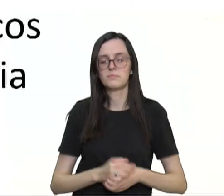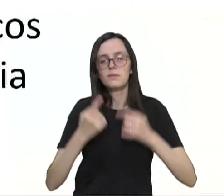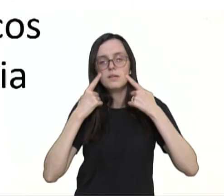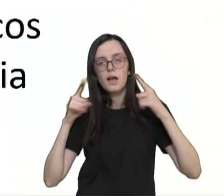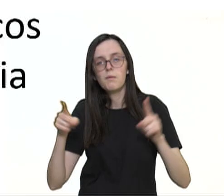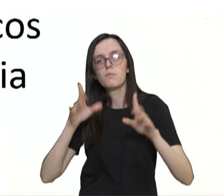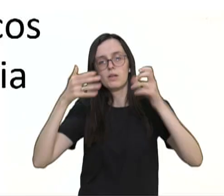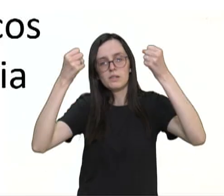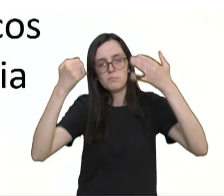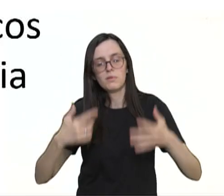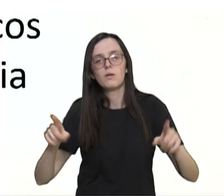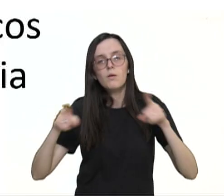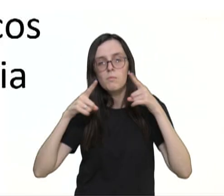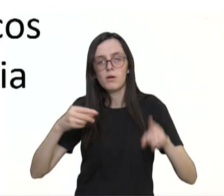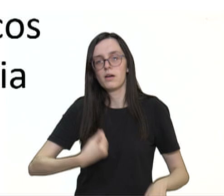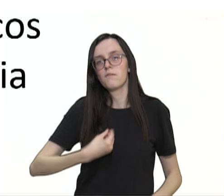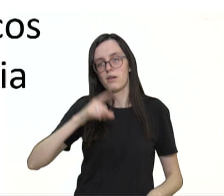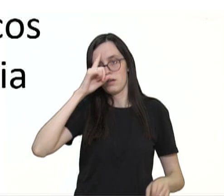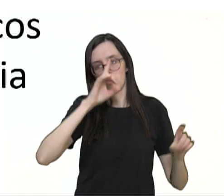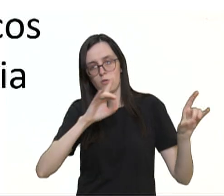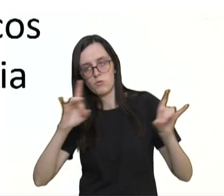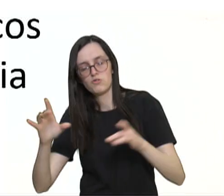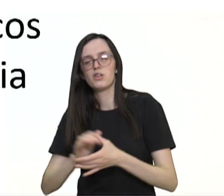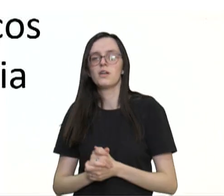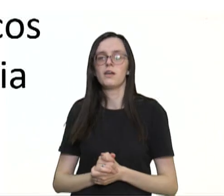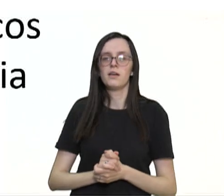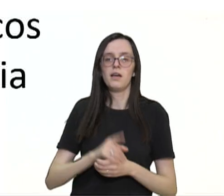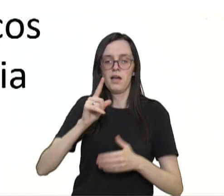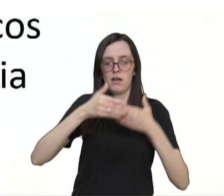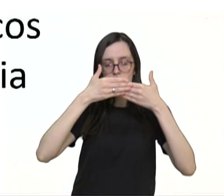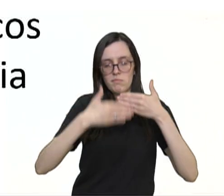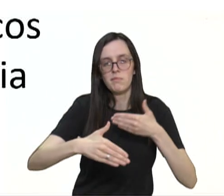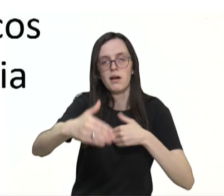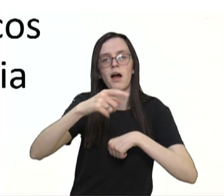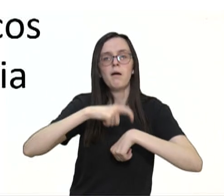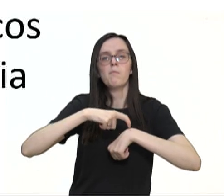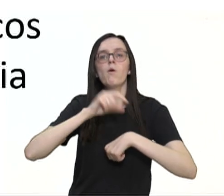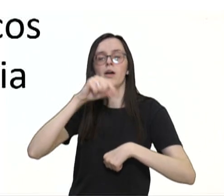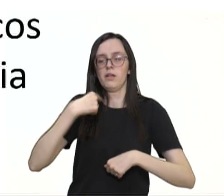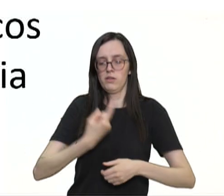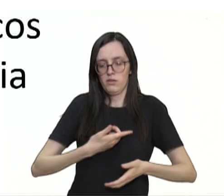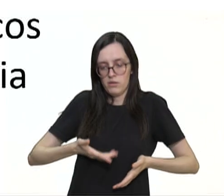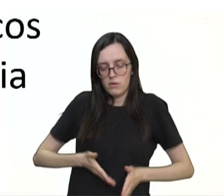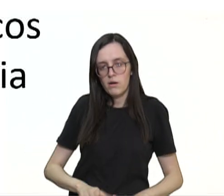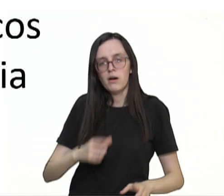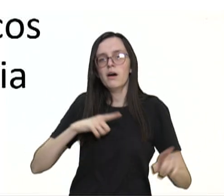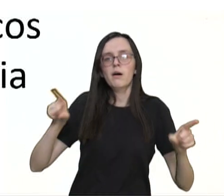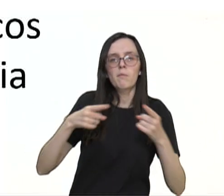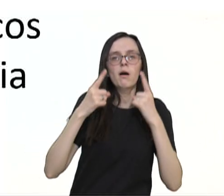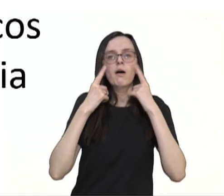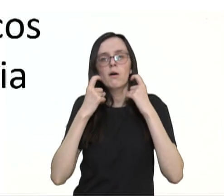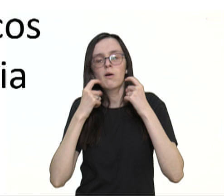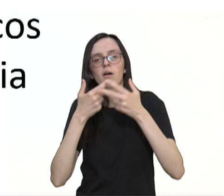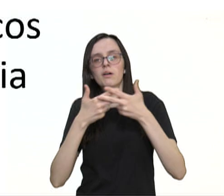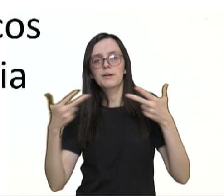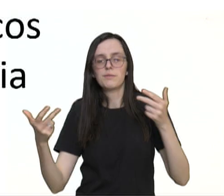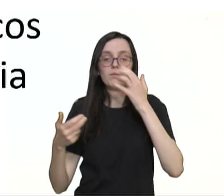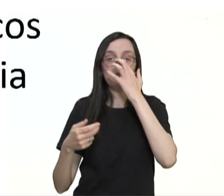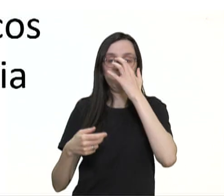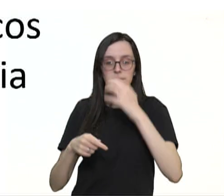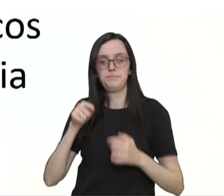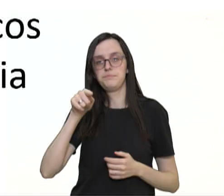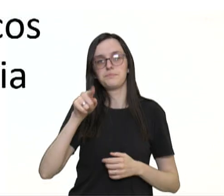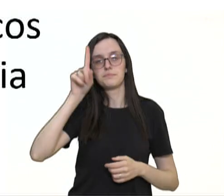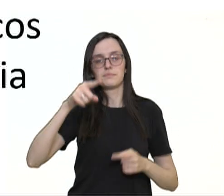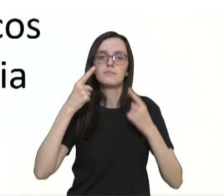que a gente já falou, está presente no nosso dia a dia, a partir do momento em que nascemos, né? A gente tem a música, o choro, tudo é um choro,